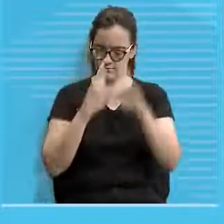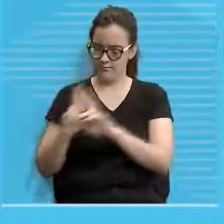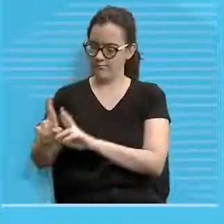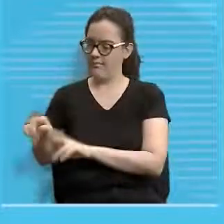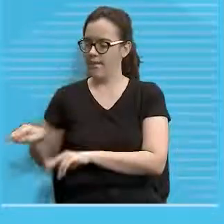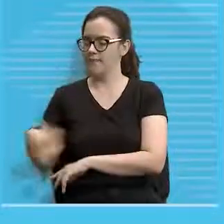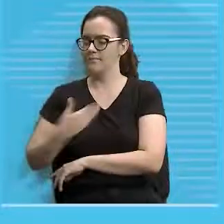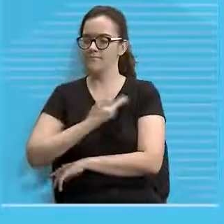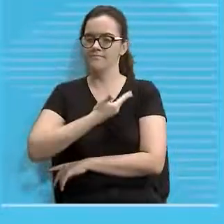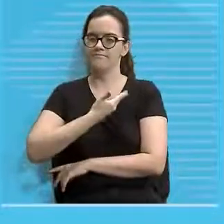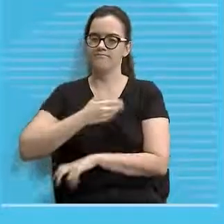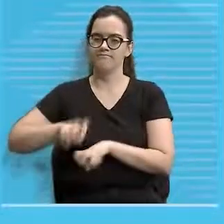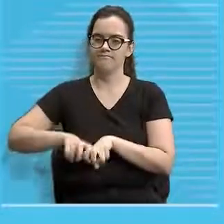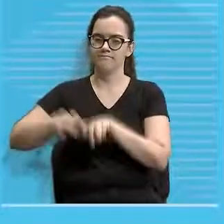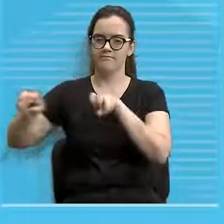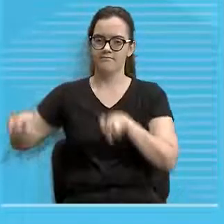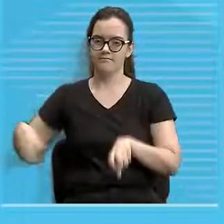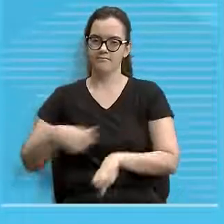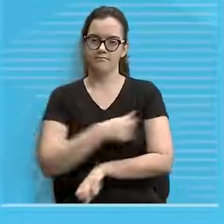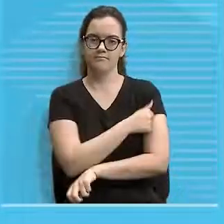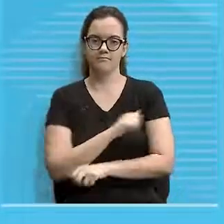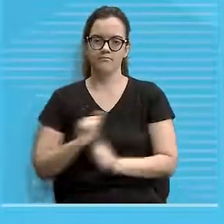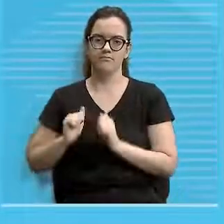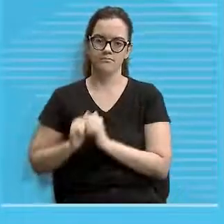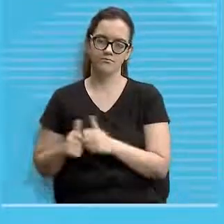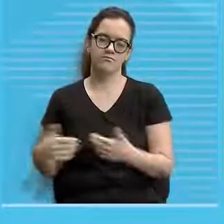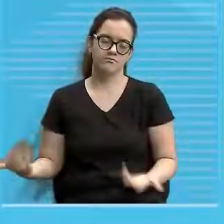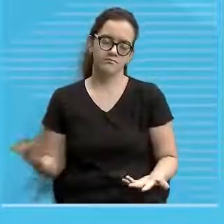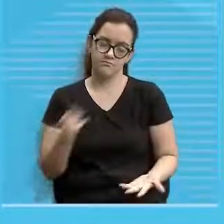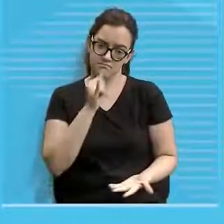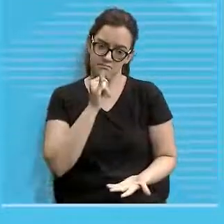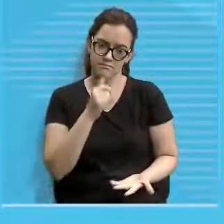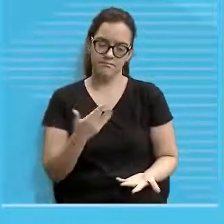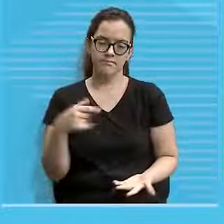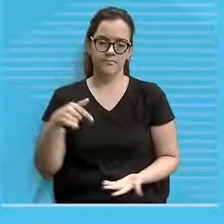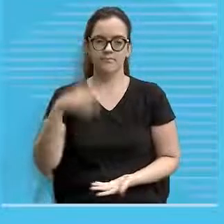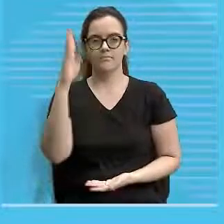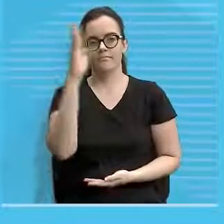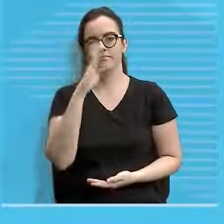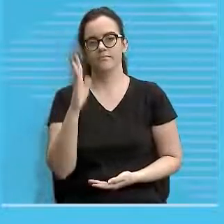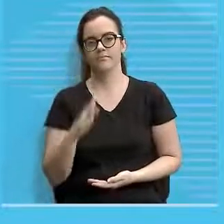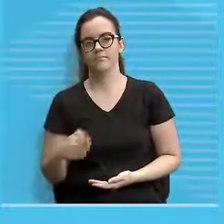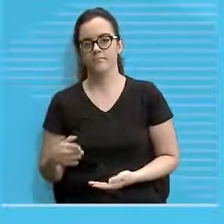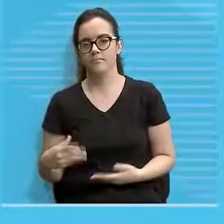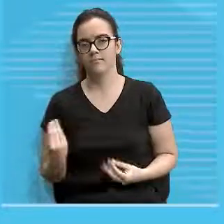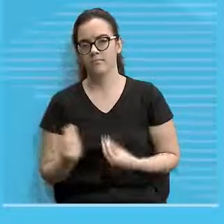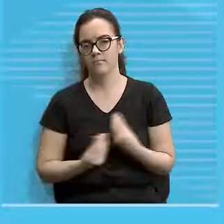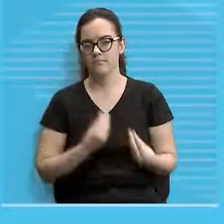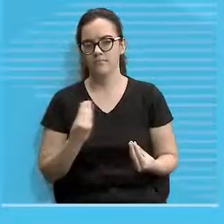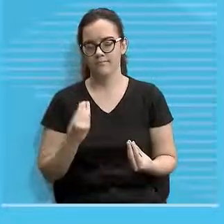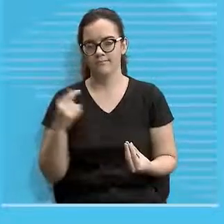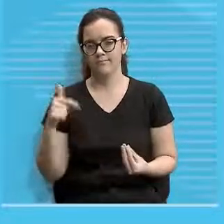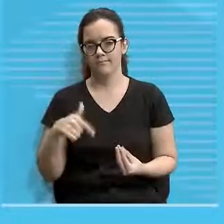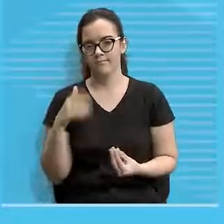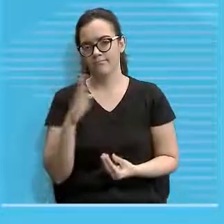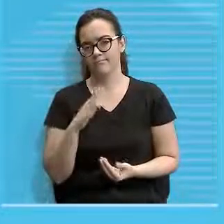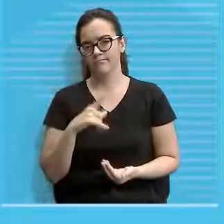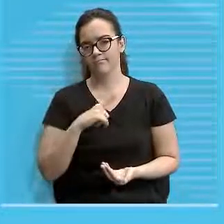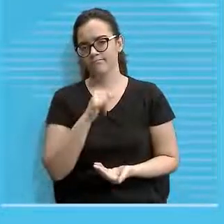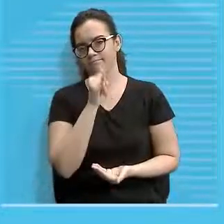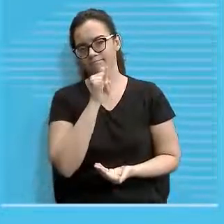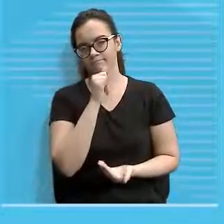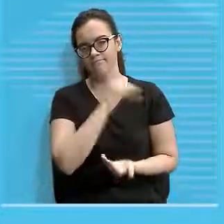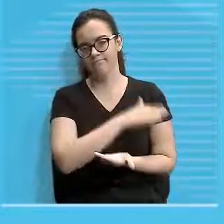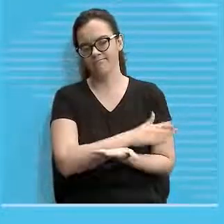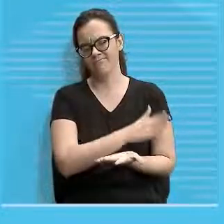que eu consiga respeitar, né? E aqui no Brasil, por exemplo, no mundo que a gente vive, tem muitas questões, né, que